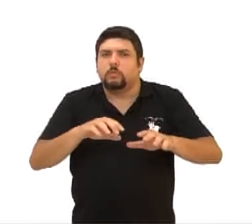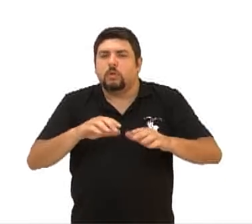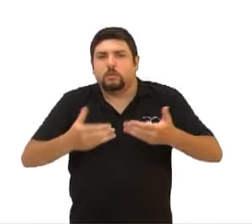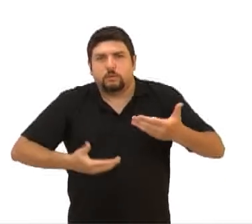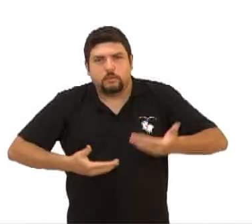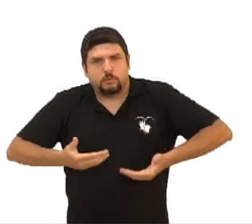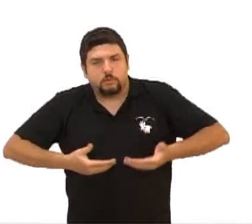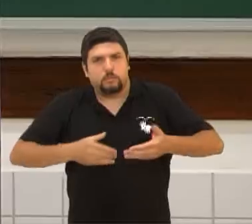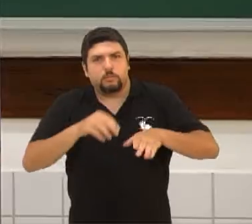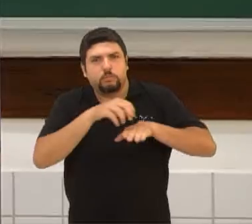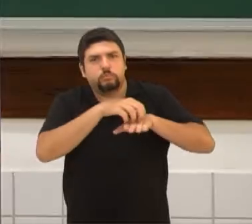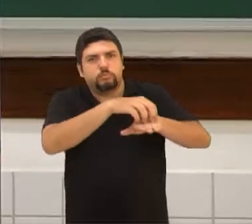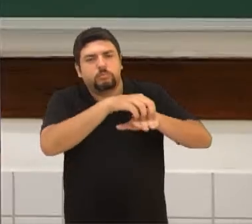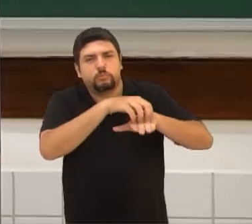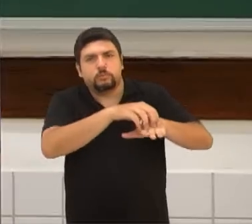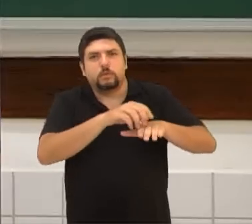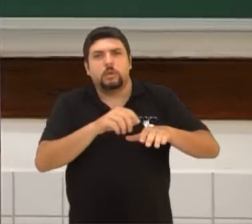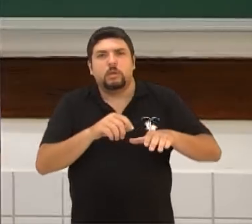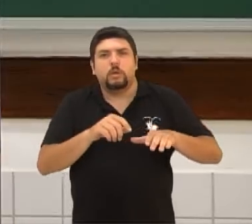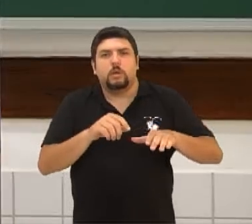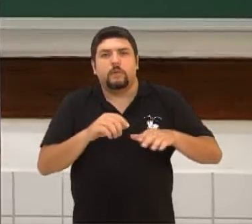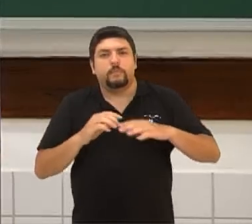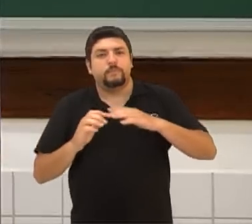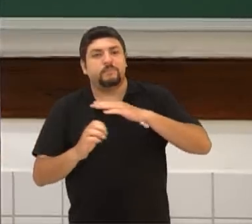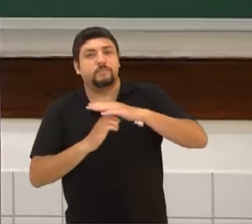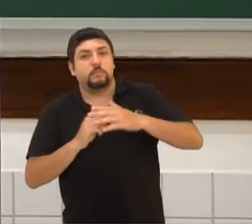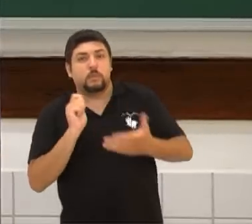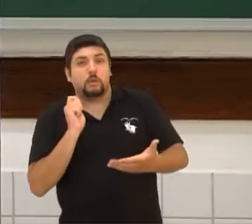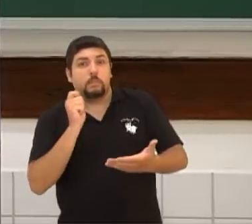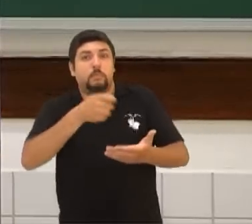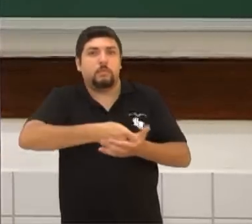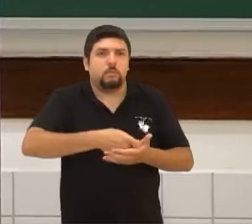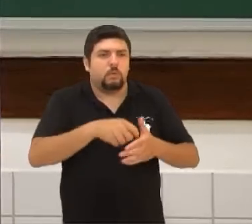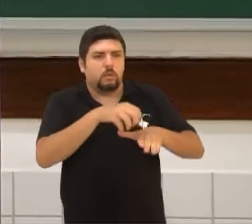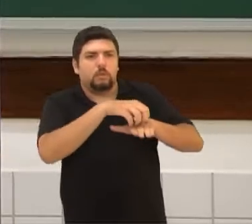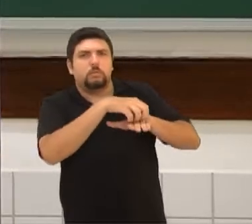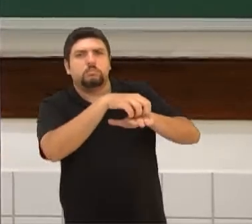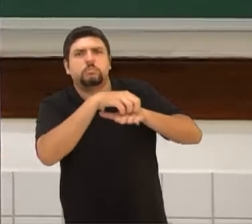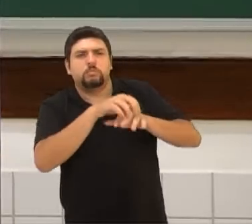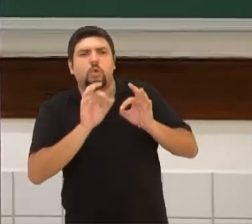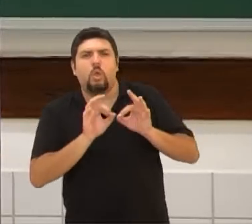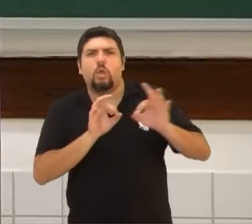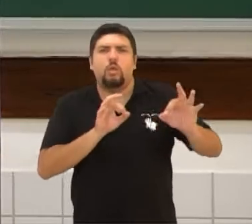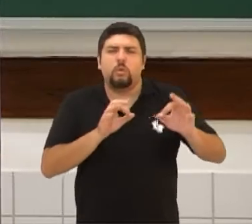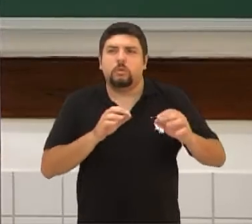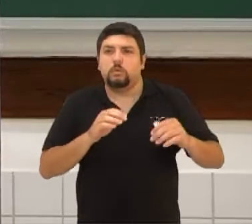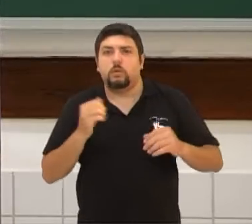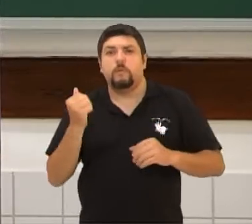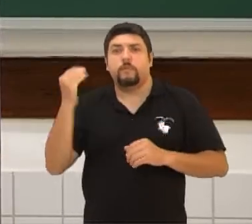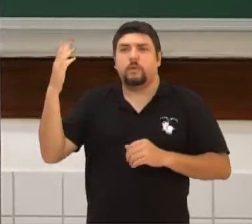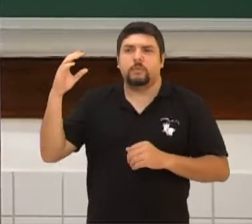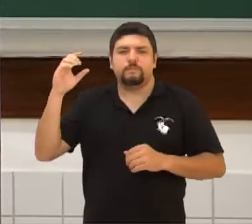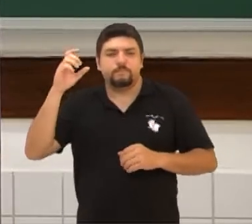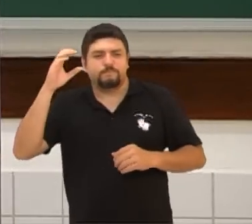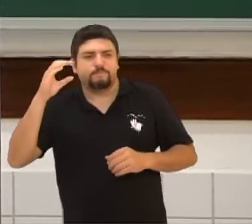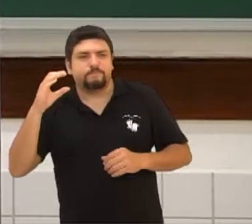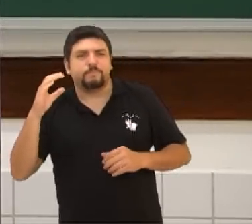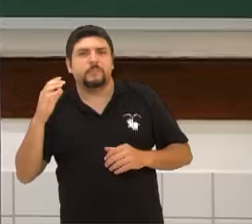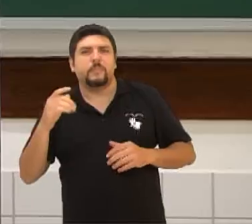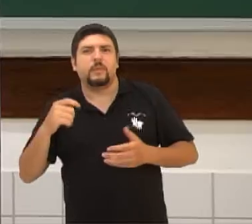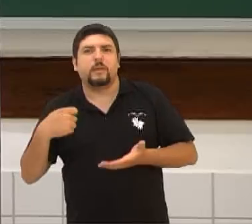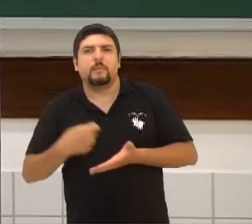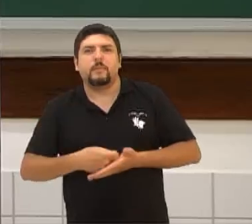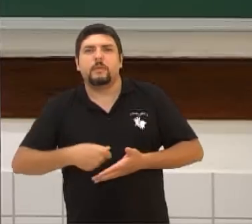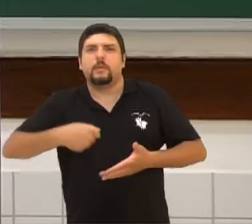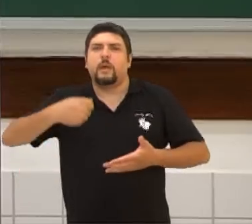os encargos trabalhistas, o que não estimula, né, a busca de investidores. Apesar do investimento estar acontecendo,